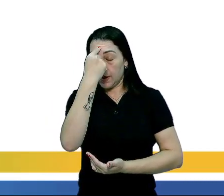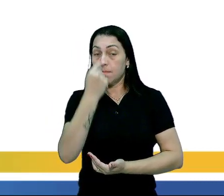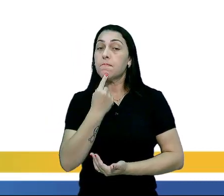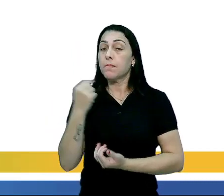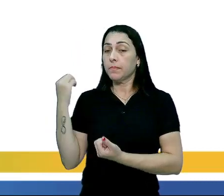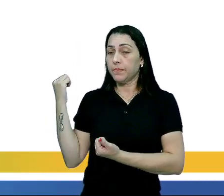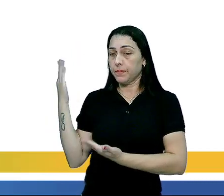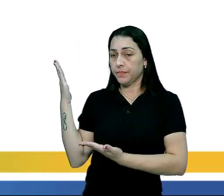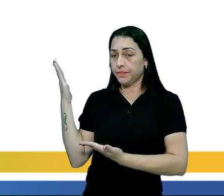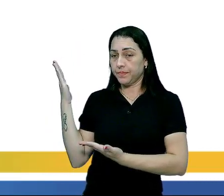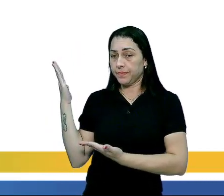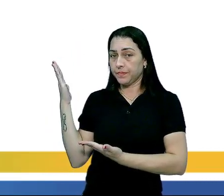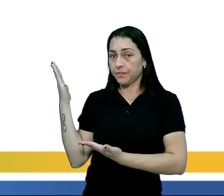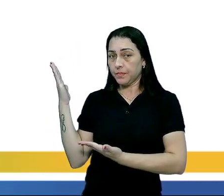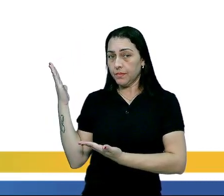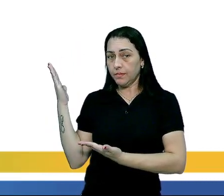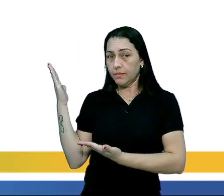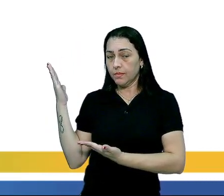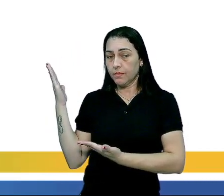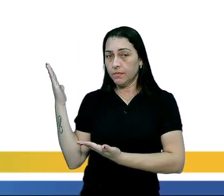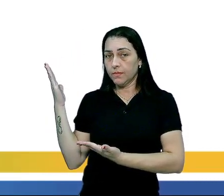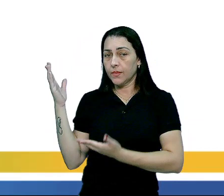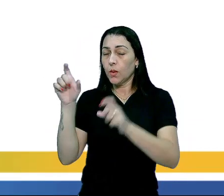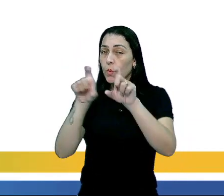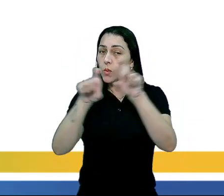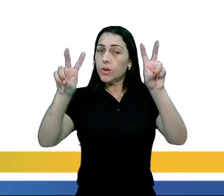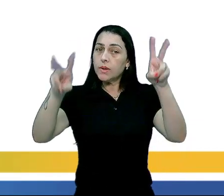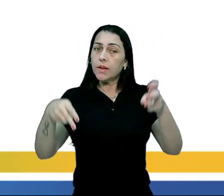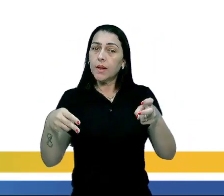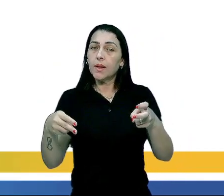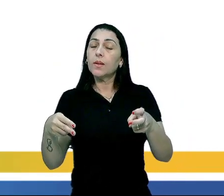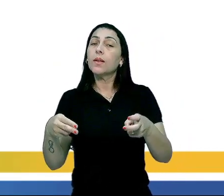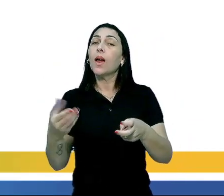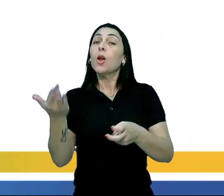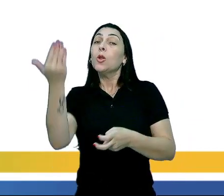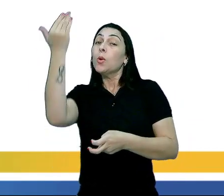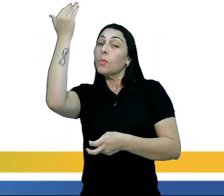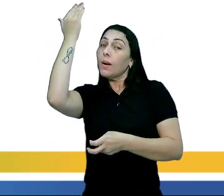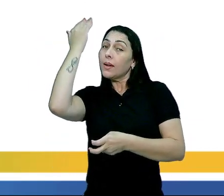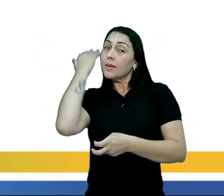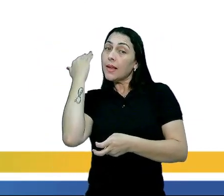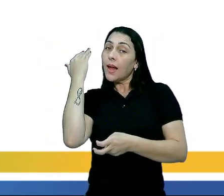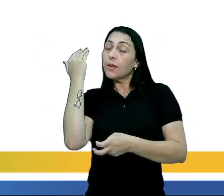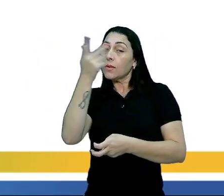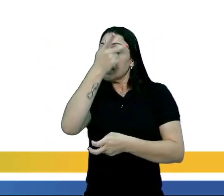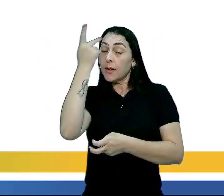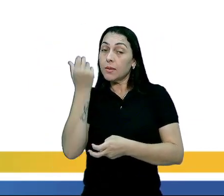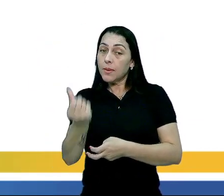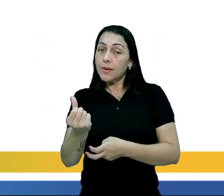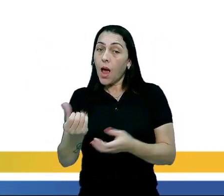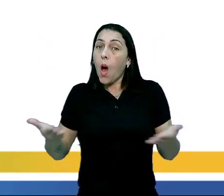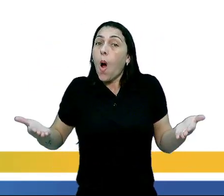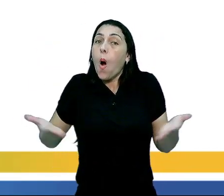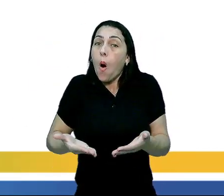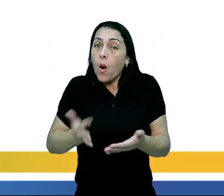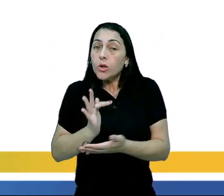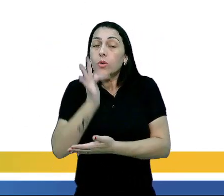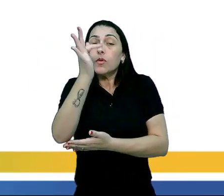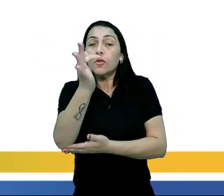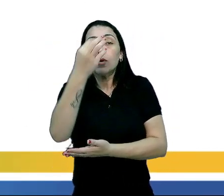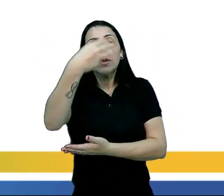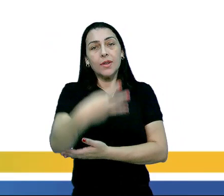questão. Ela vem com uma imagem e ela vem com um título. O título é Éramos 6,